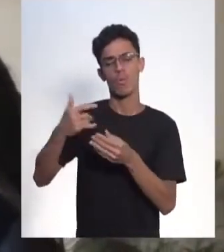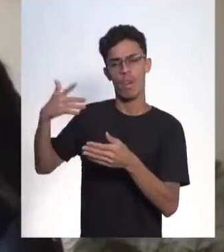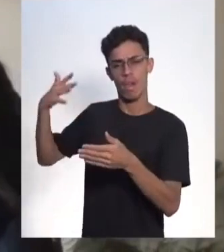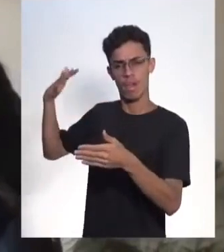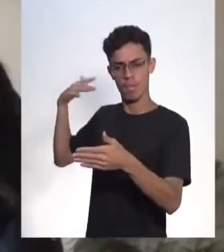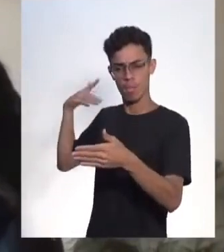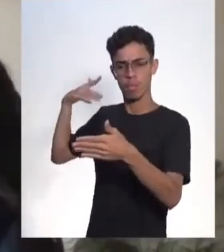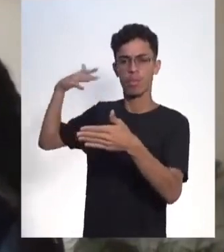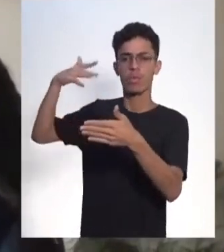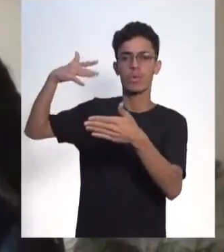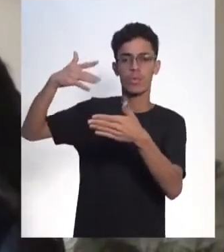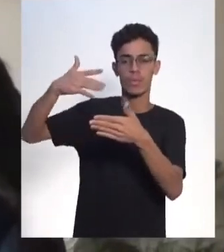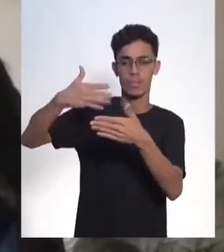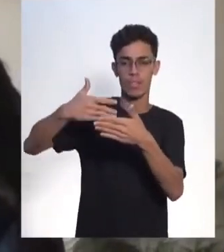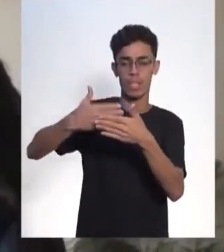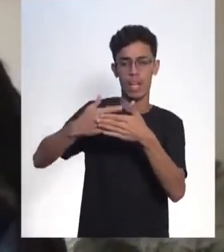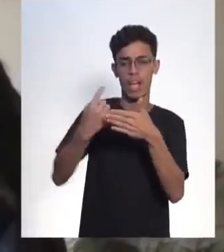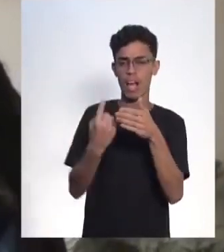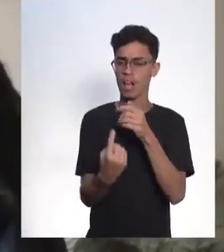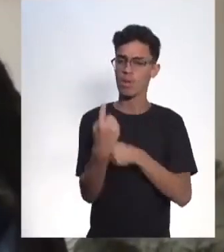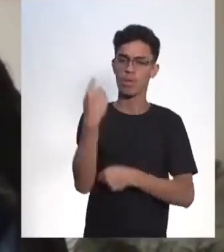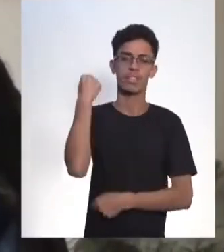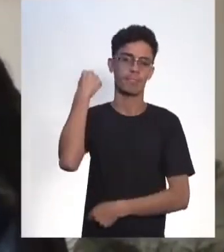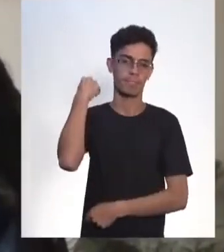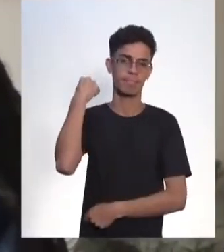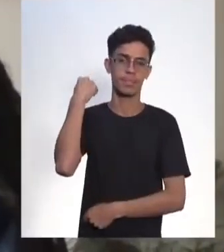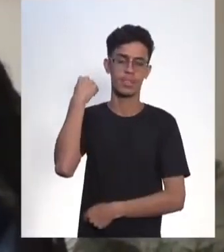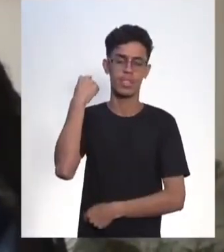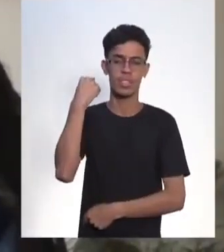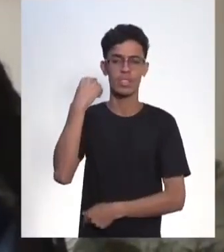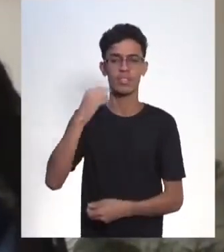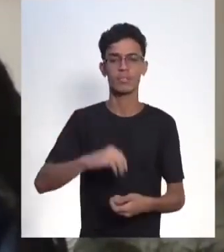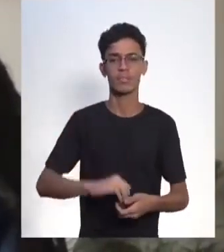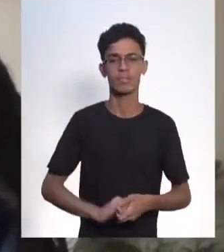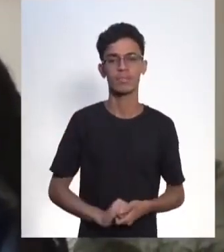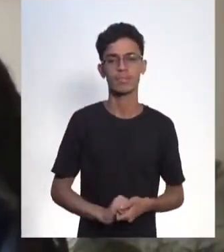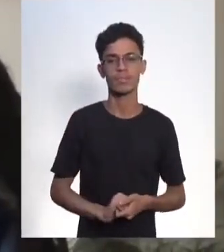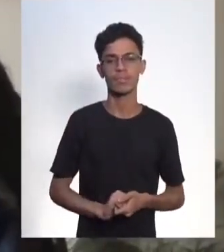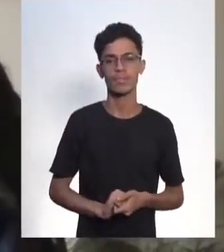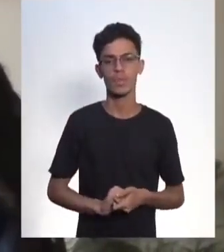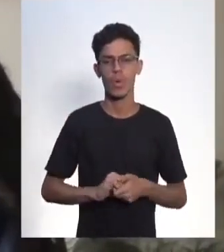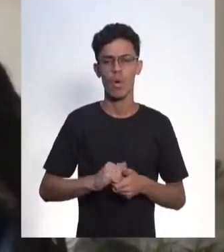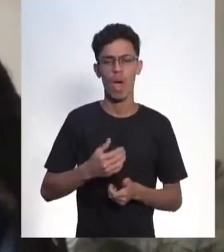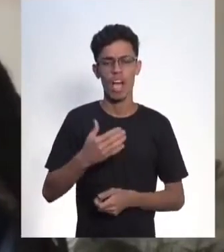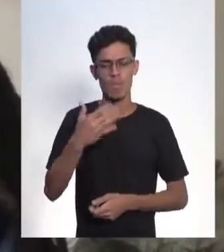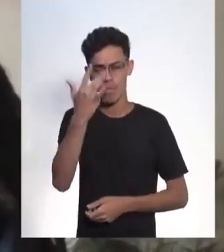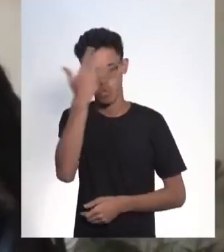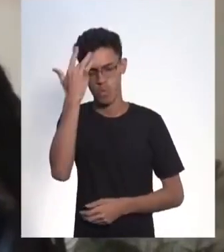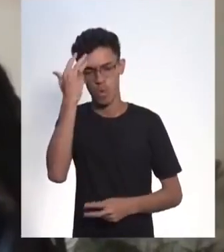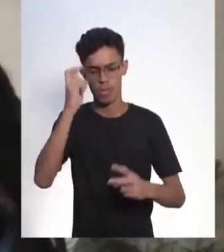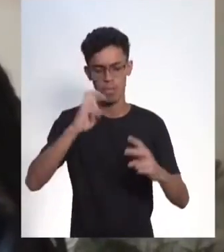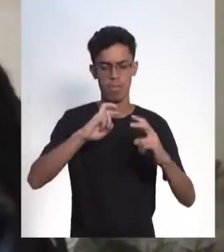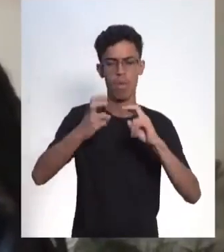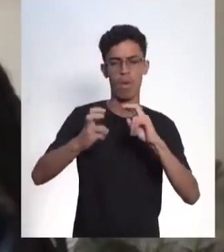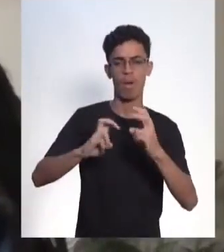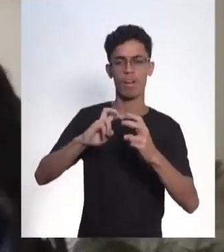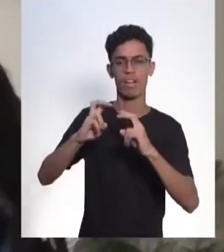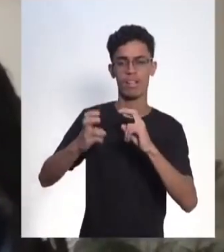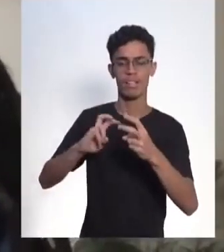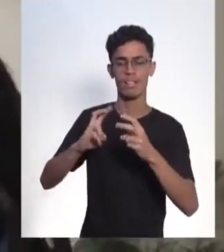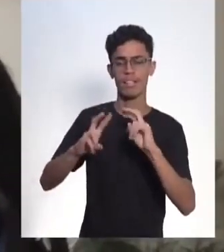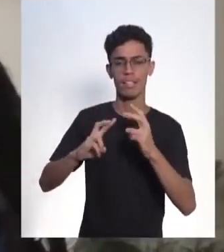os primeiros lá no início do século XIX. Esses capoeiras protagonizaram momentos